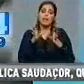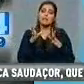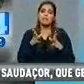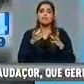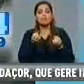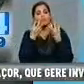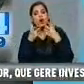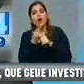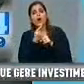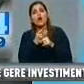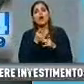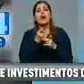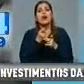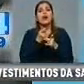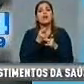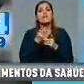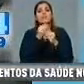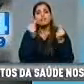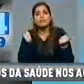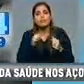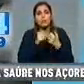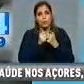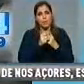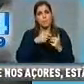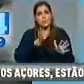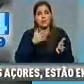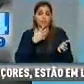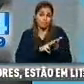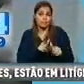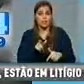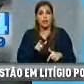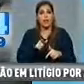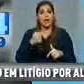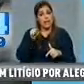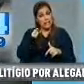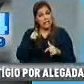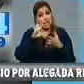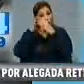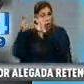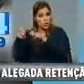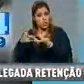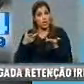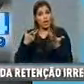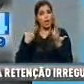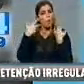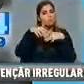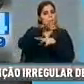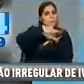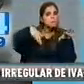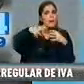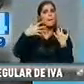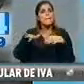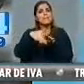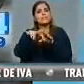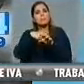embora tenha que haver regras gerais. E nesse sentido, o envolvimento, como eu volto a dizer, da coordenação regional, as soluções que nós